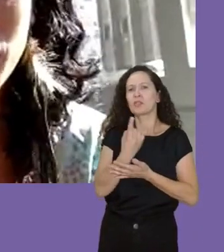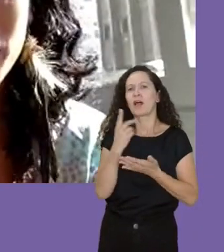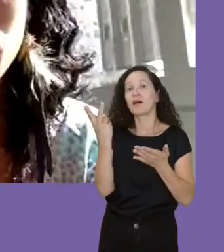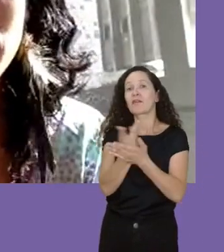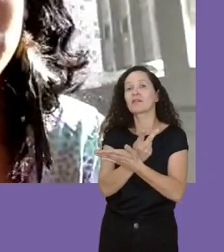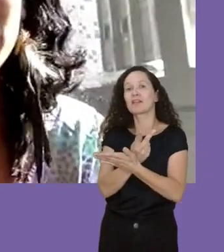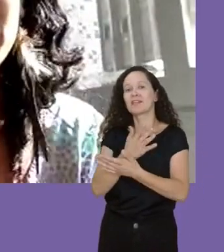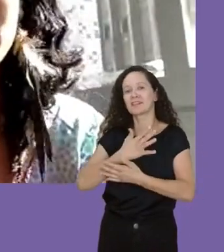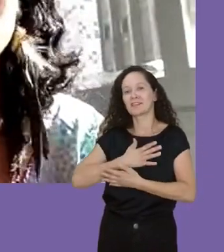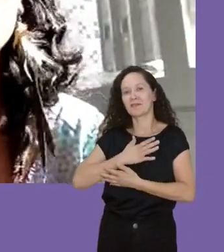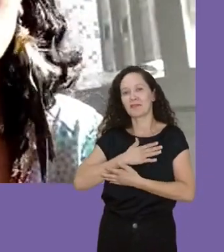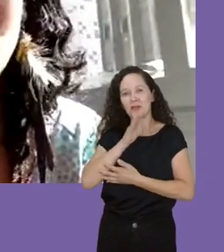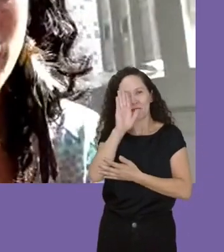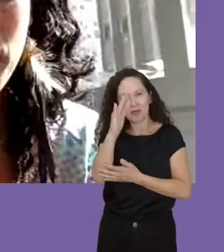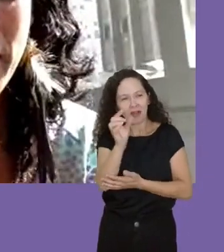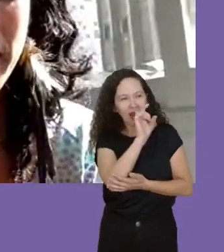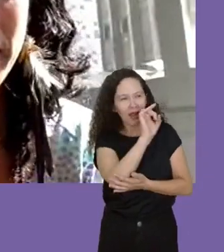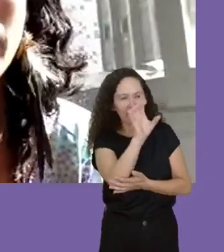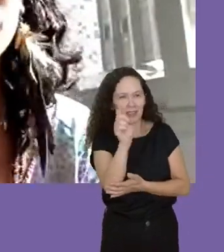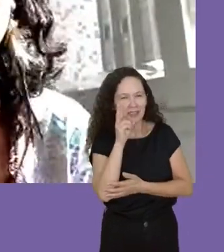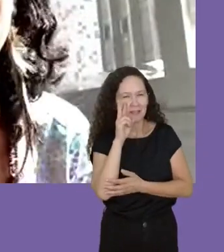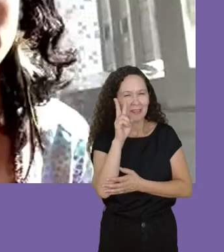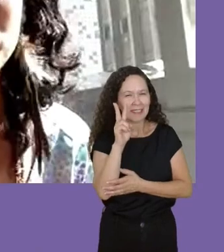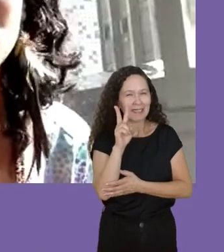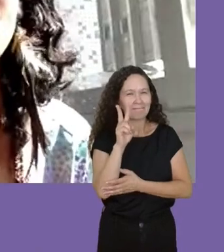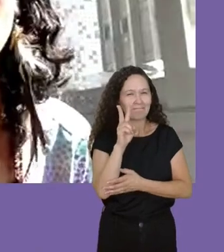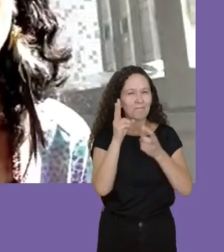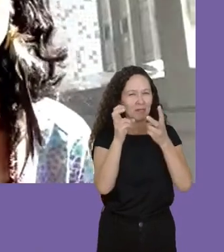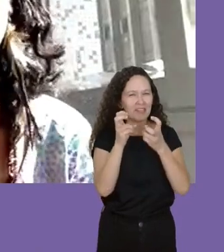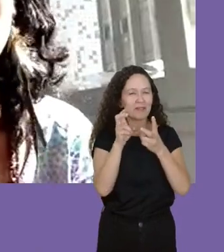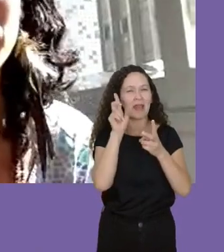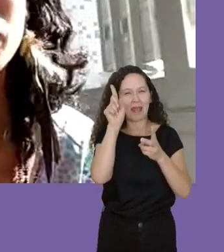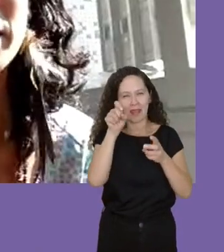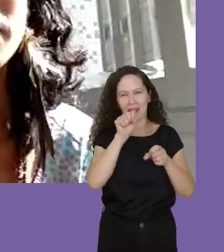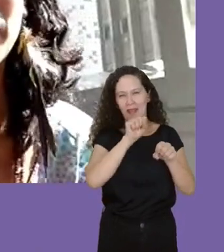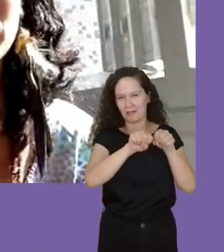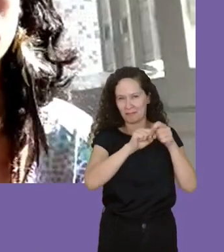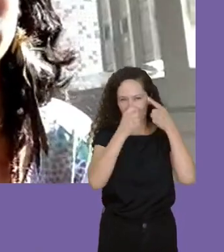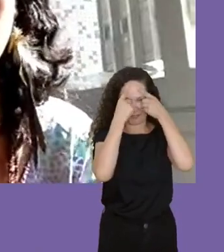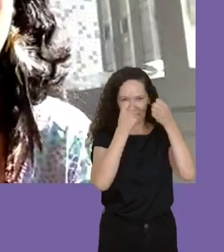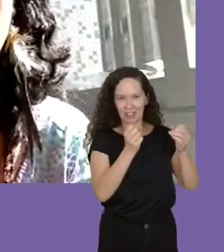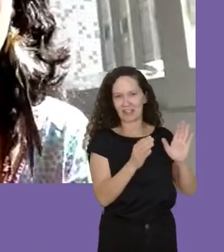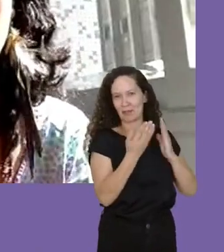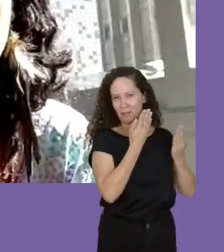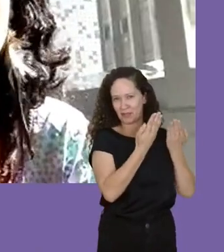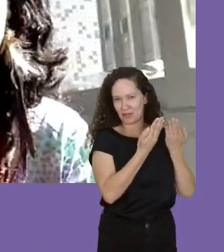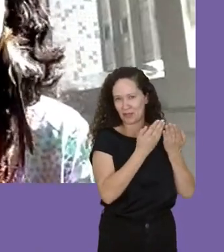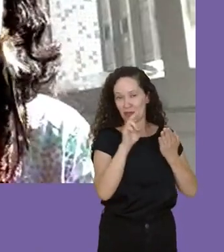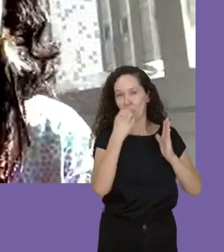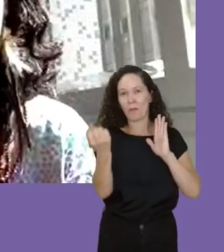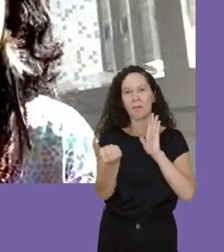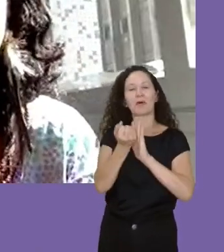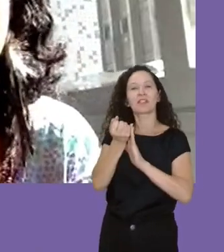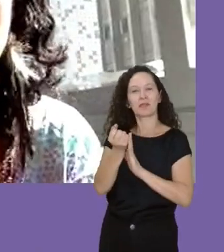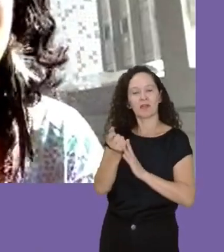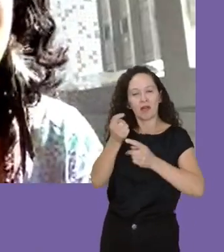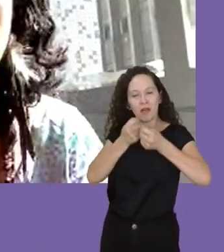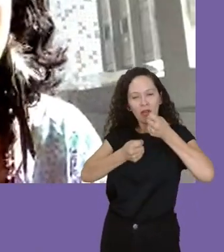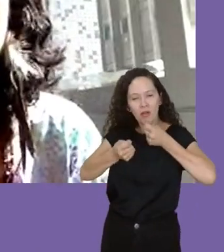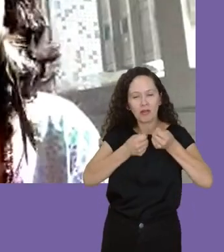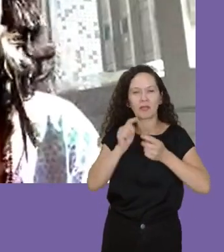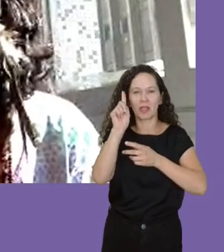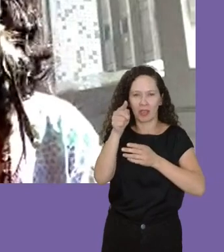acontecem com a gente que, se a gente for olhar bem, é uma violência psicológica, é uma violência patrimonial, é uma situação de